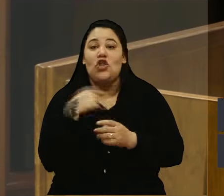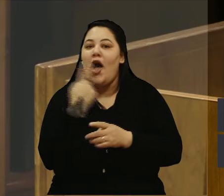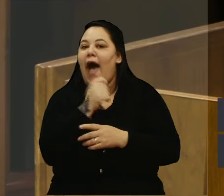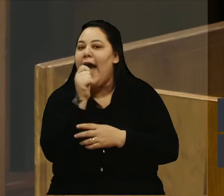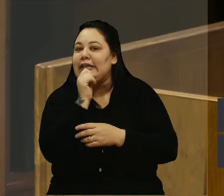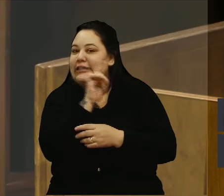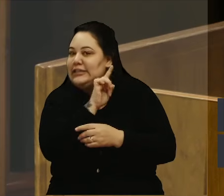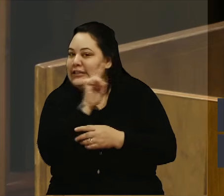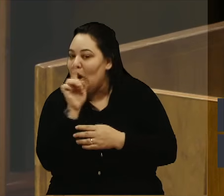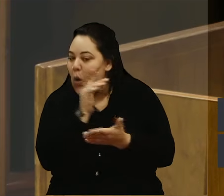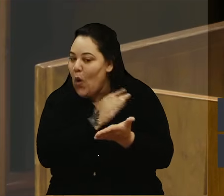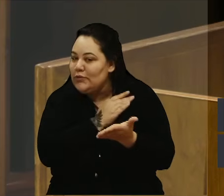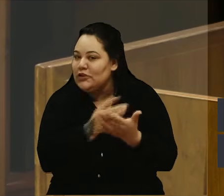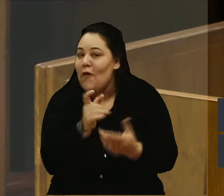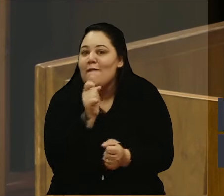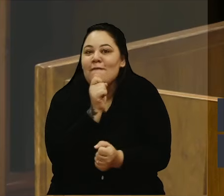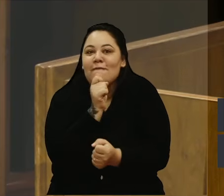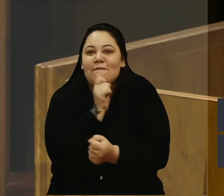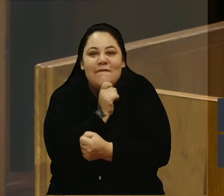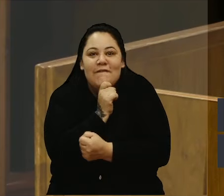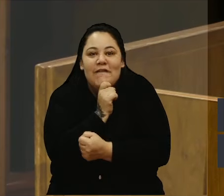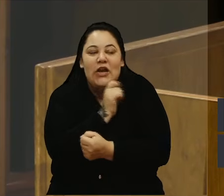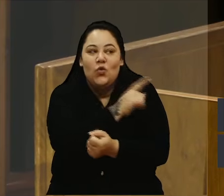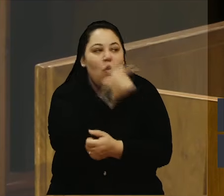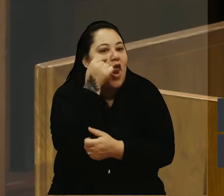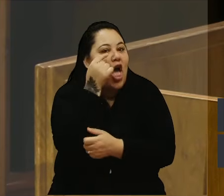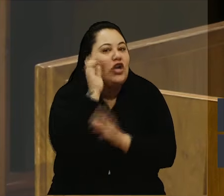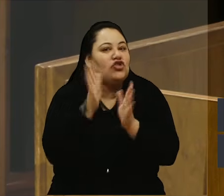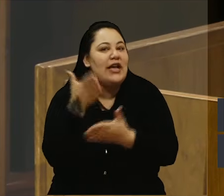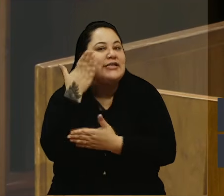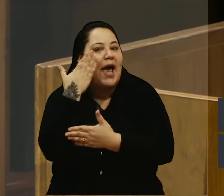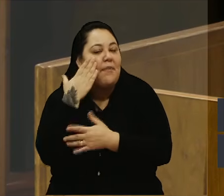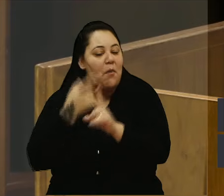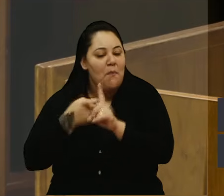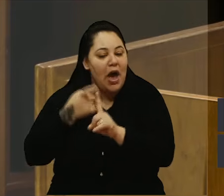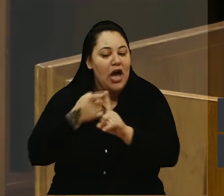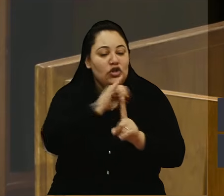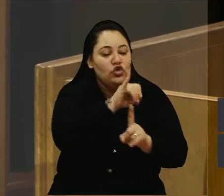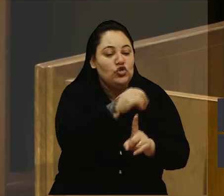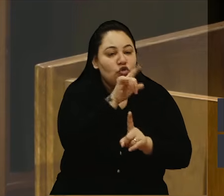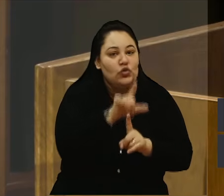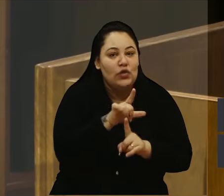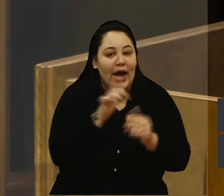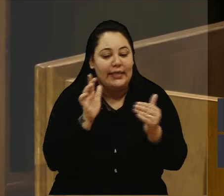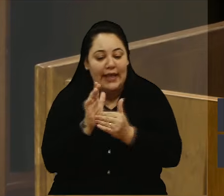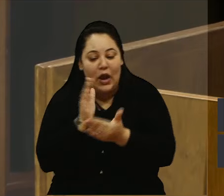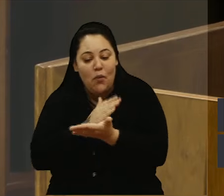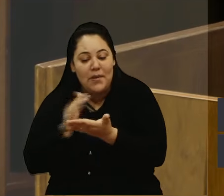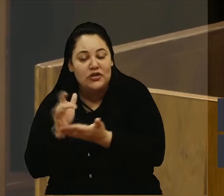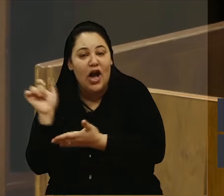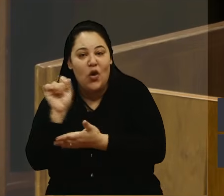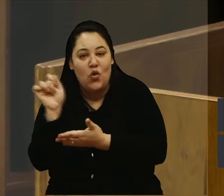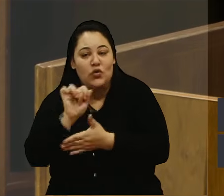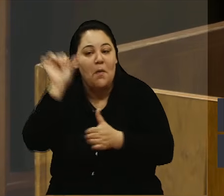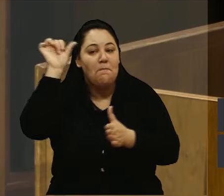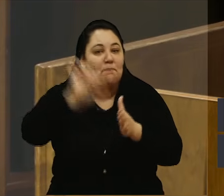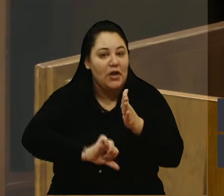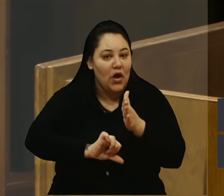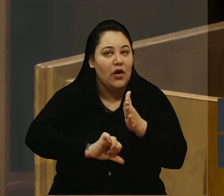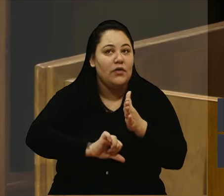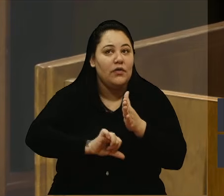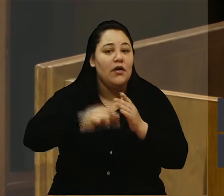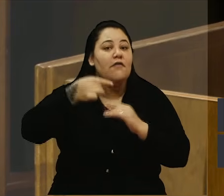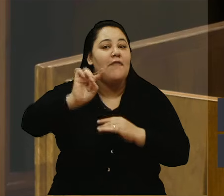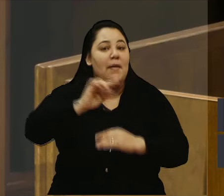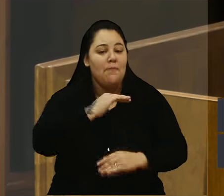e o vereador Frisso sabe disso, que foi vice-prefeito. No mês de julho até início de agosto vai ser o pior mês que tem. Nós vamos morrer gente, vai morrer